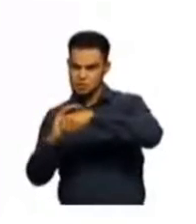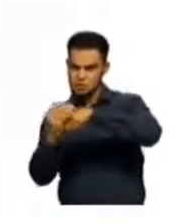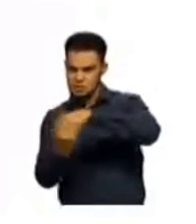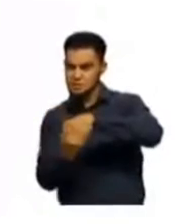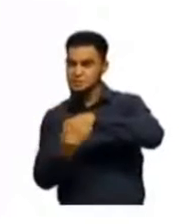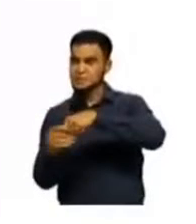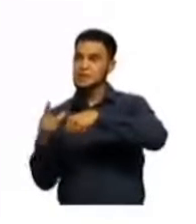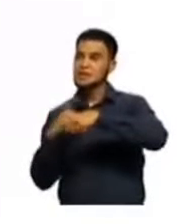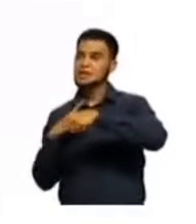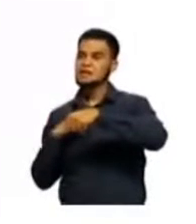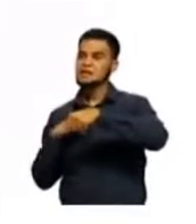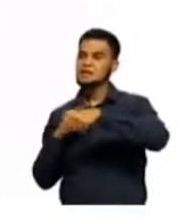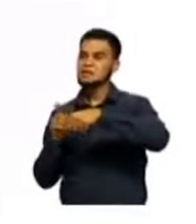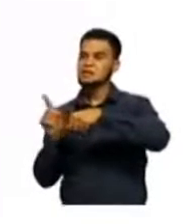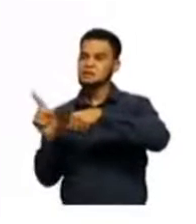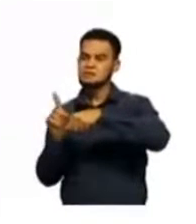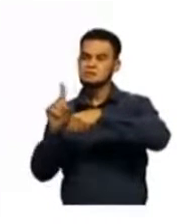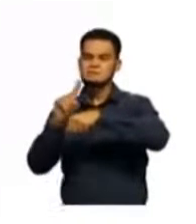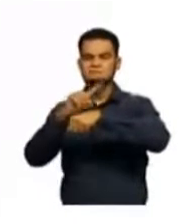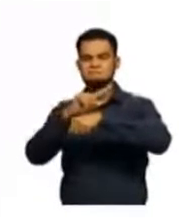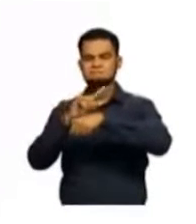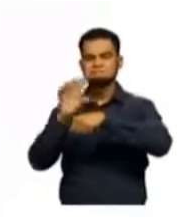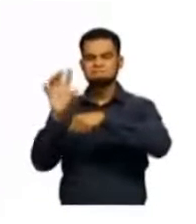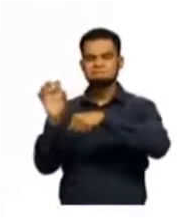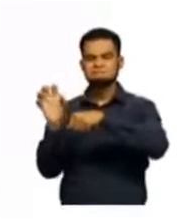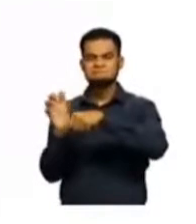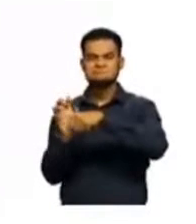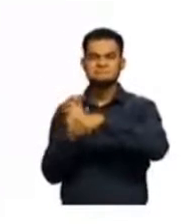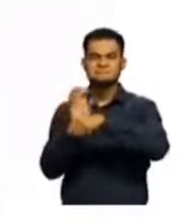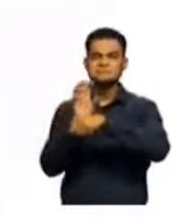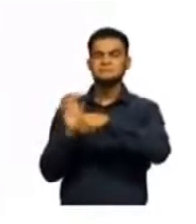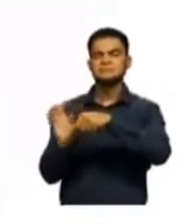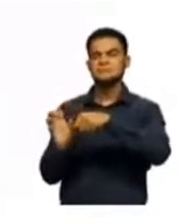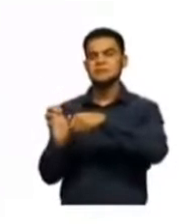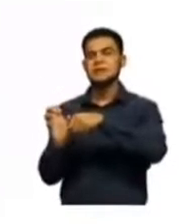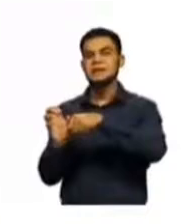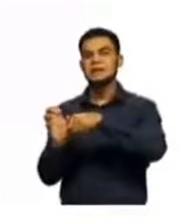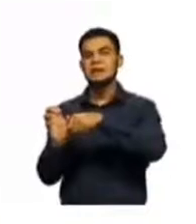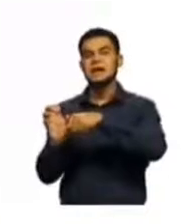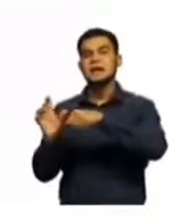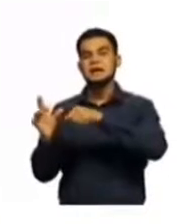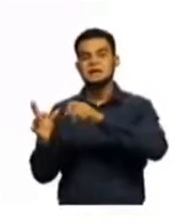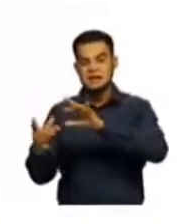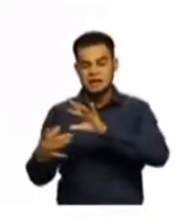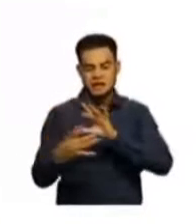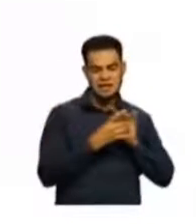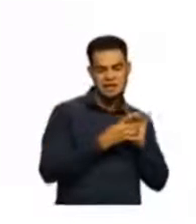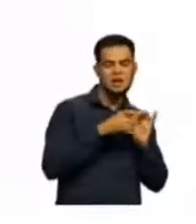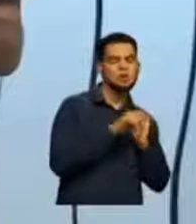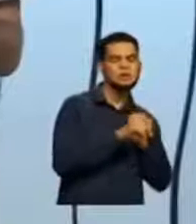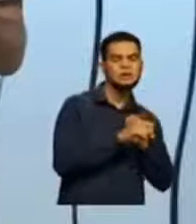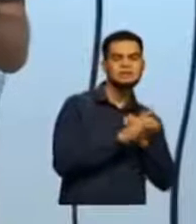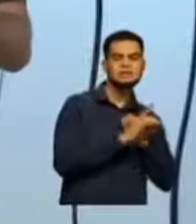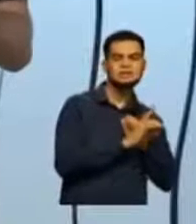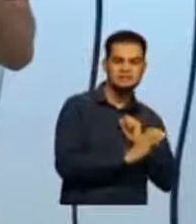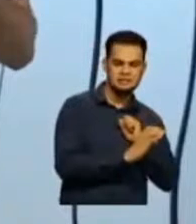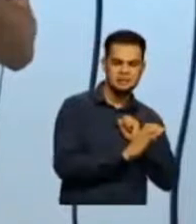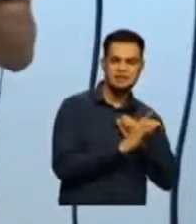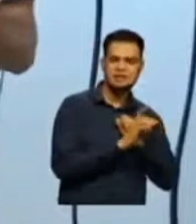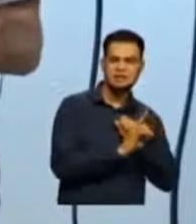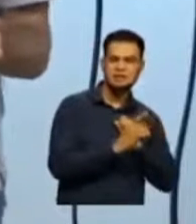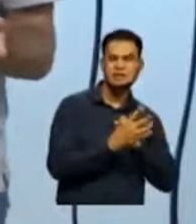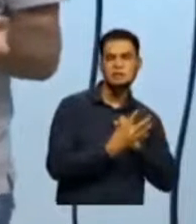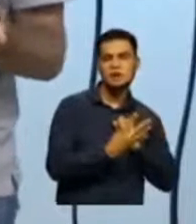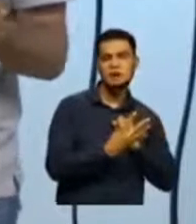receptores CD4, que é um tipo de proteína, por isso que ele vai se ligar aos linfócitos CD4. Mas pode ligar também a